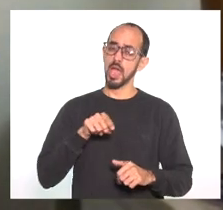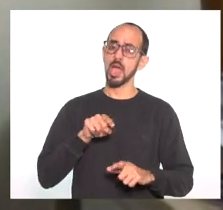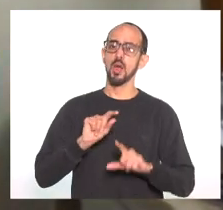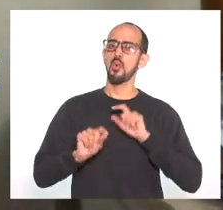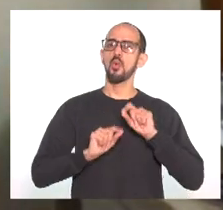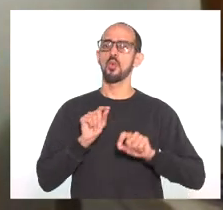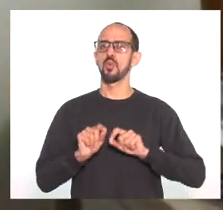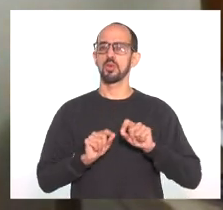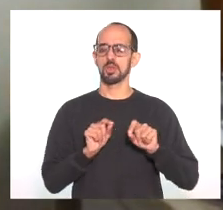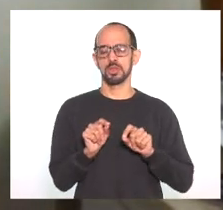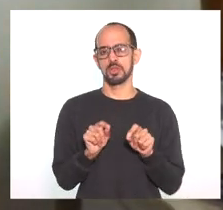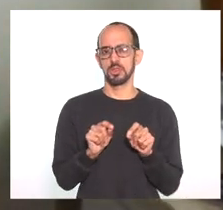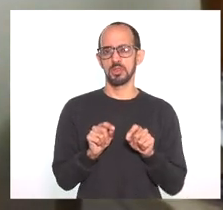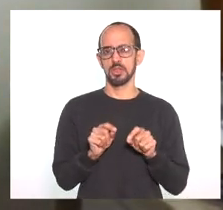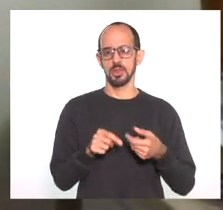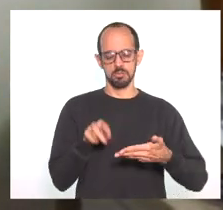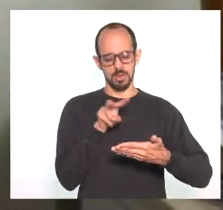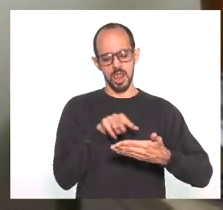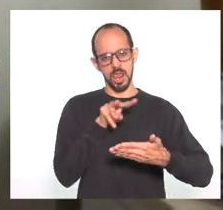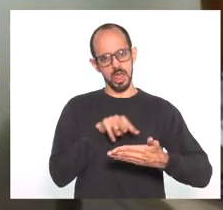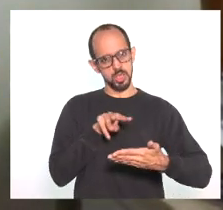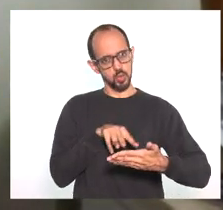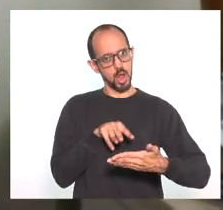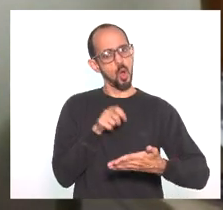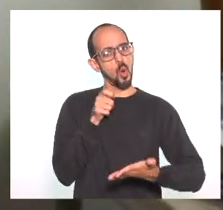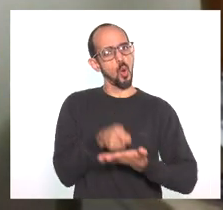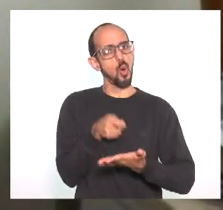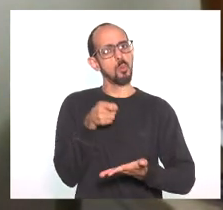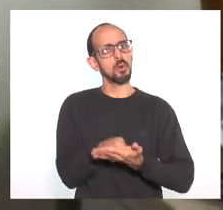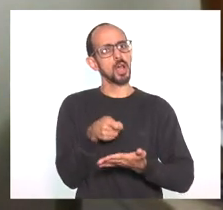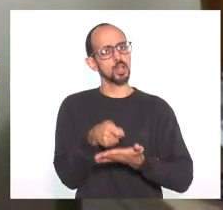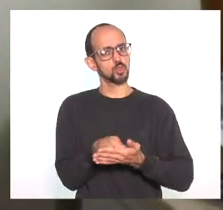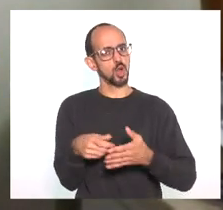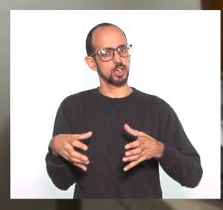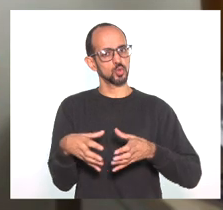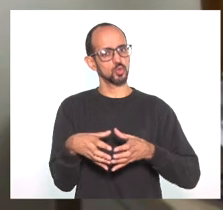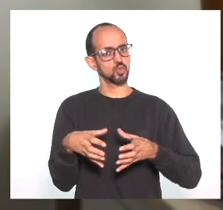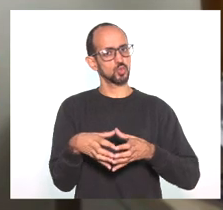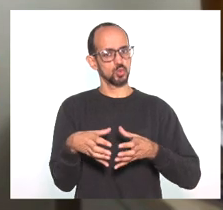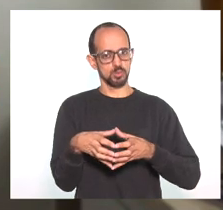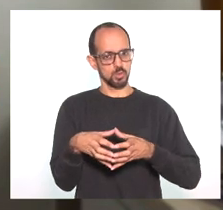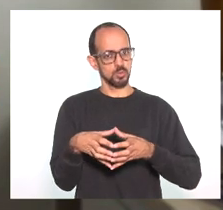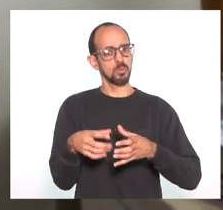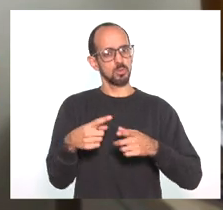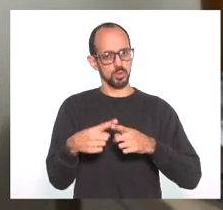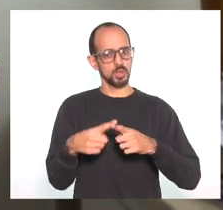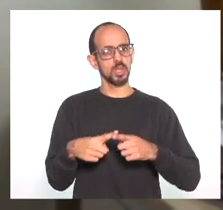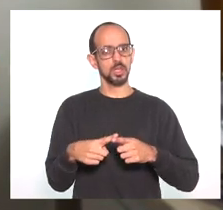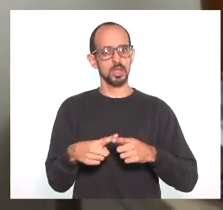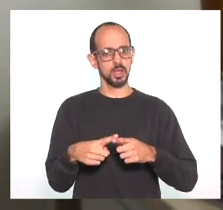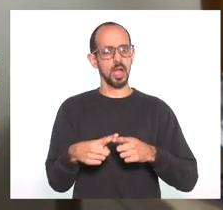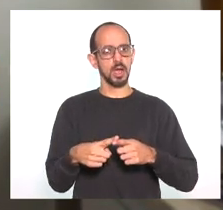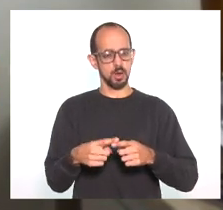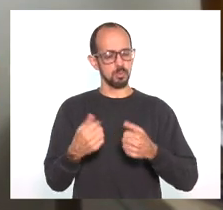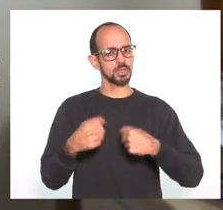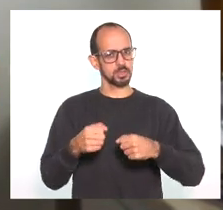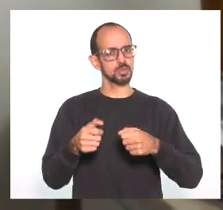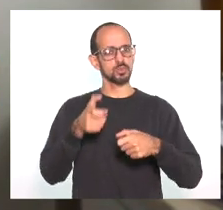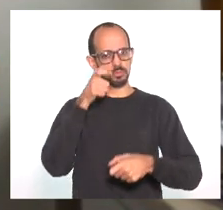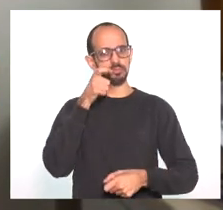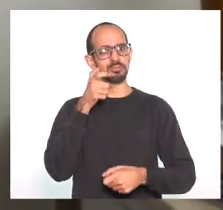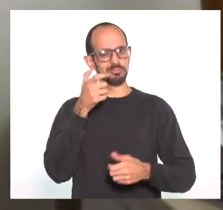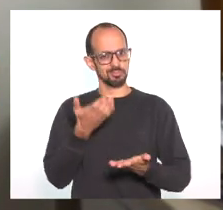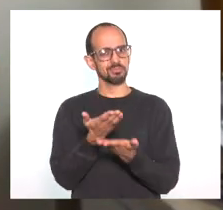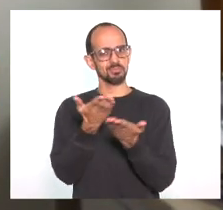é leitura obrigatória, porque aí eu chamo já a atenção, só